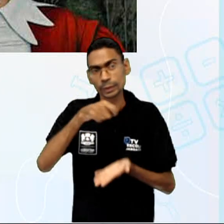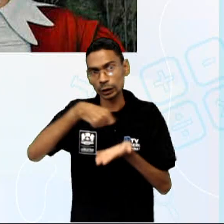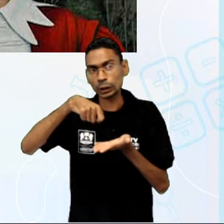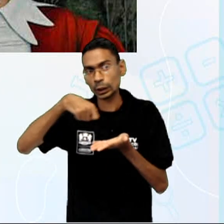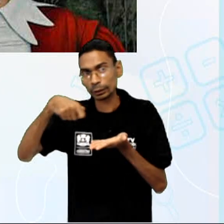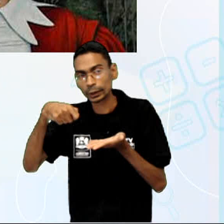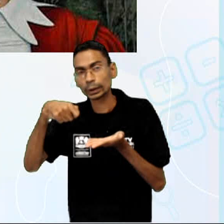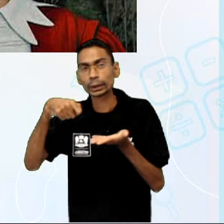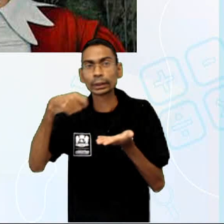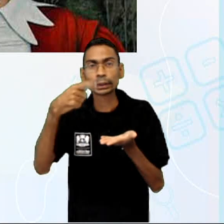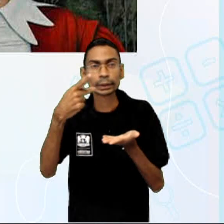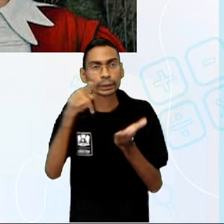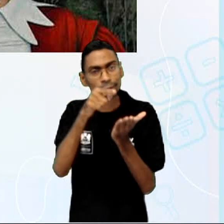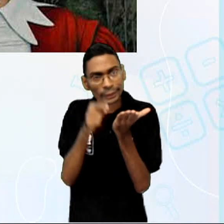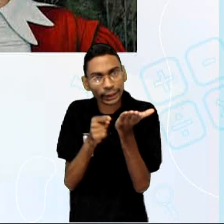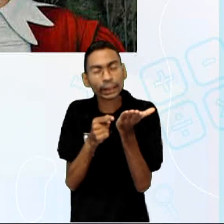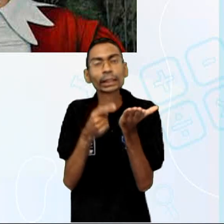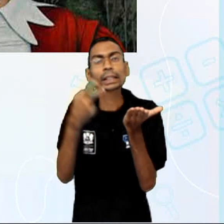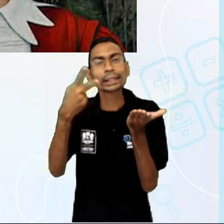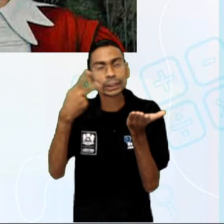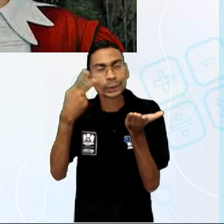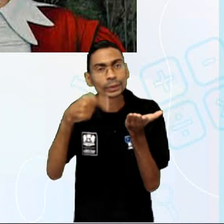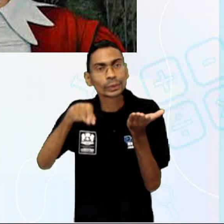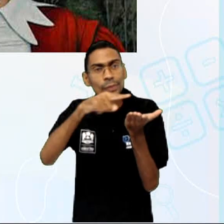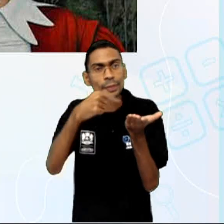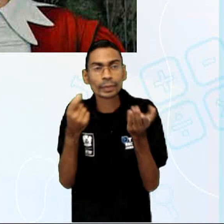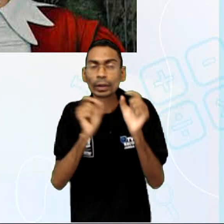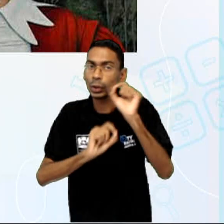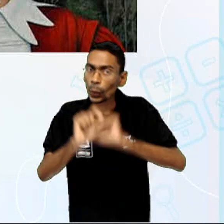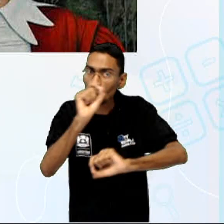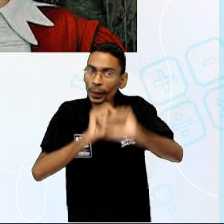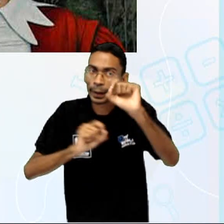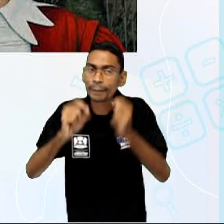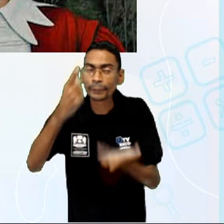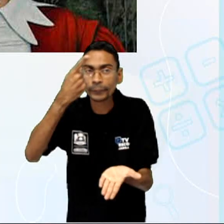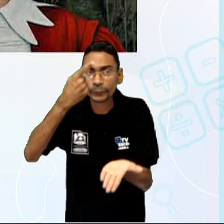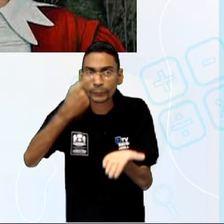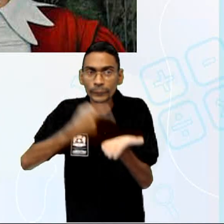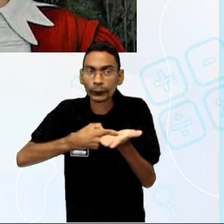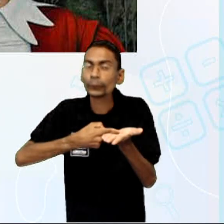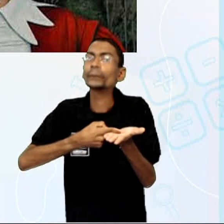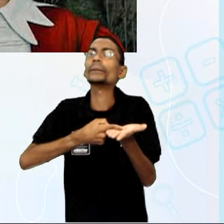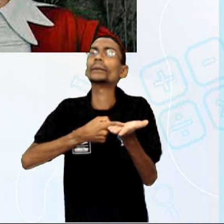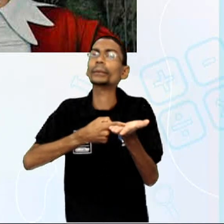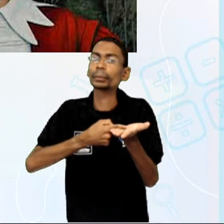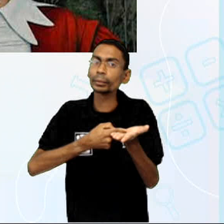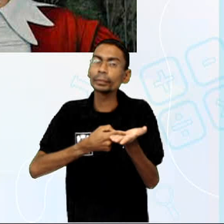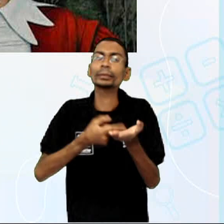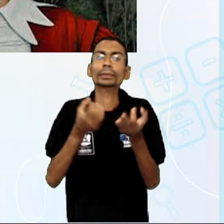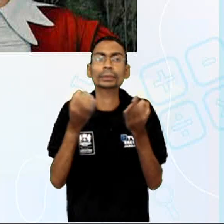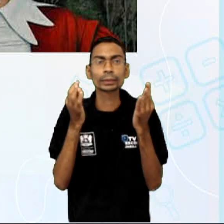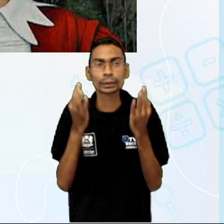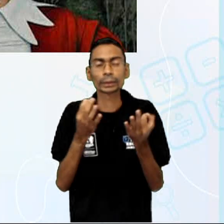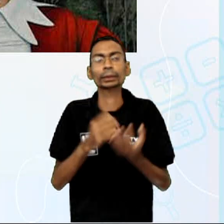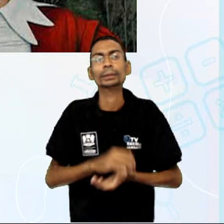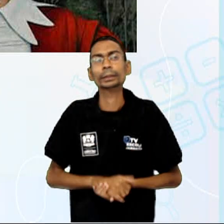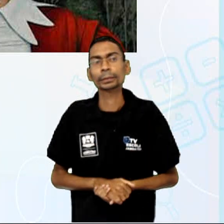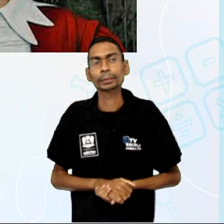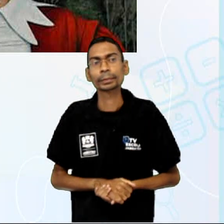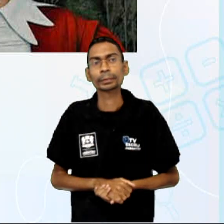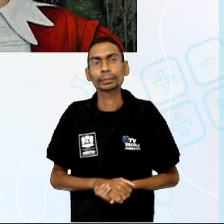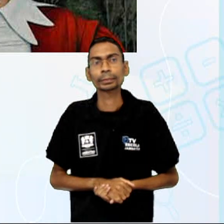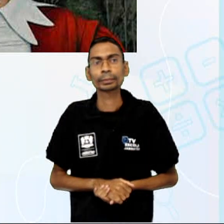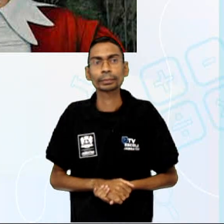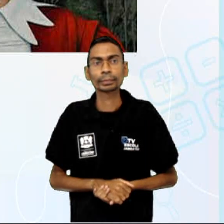aí no seu caderninho e a segunda você vai marcar uma alternativa. Então, a primeira pergunta, em